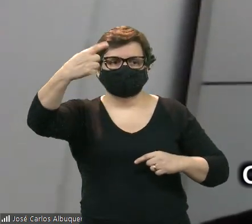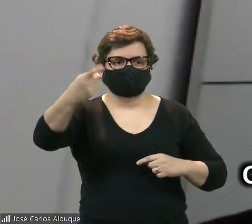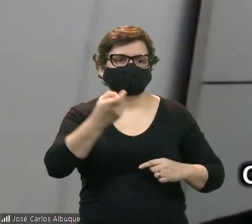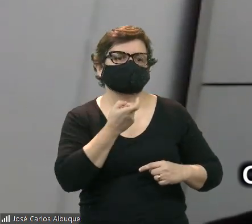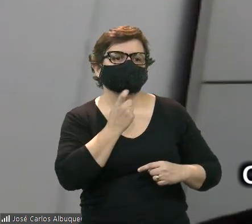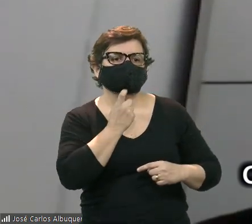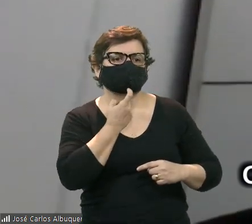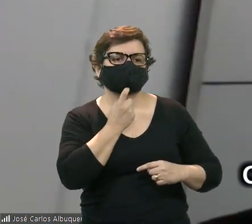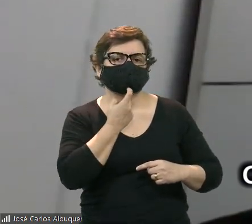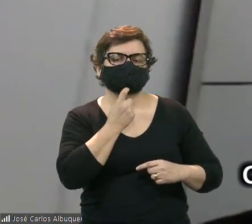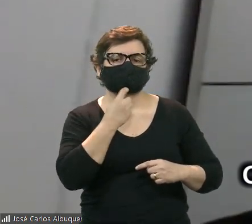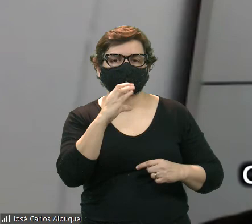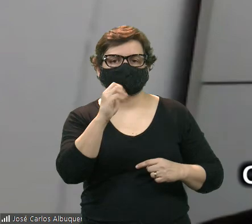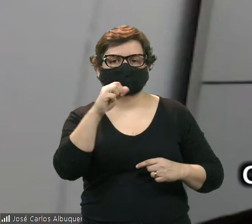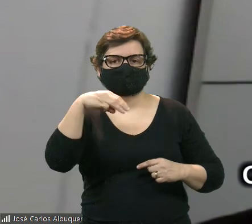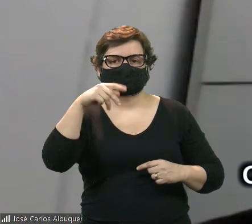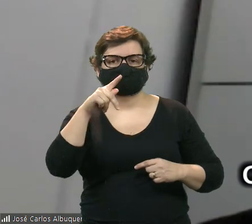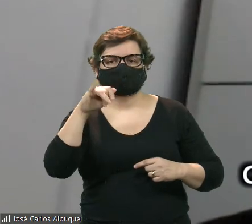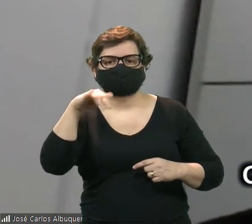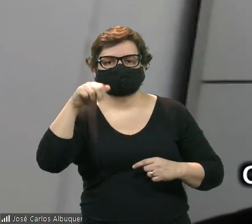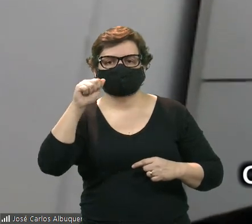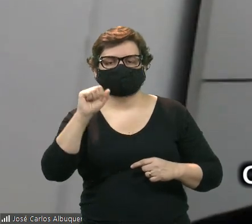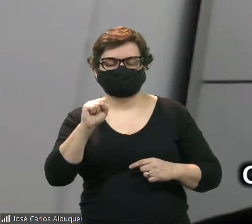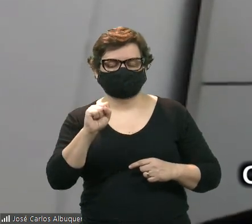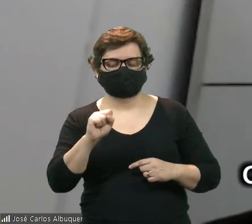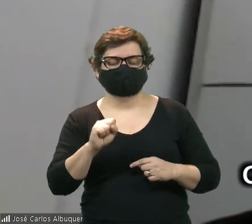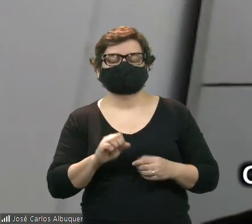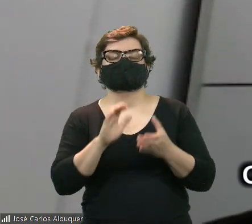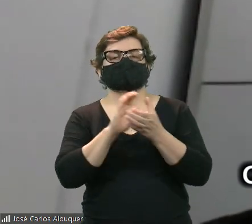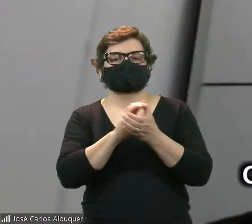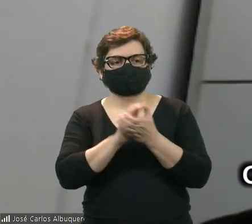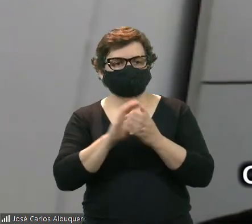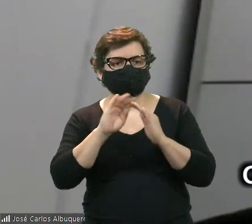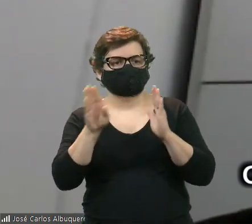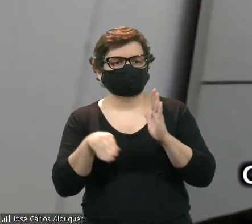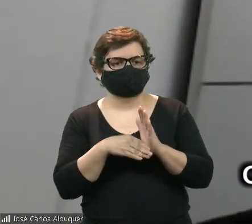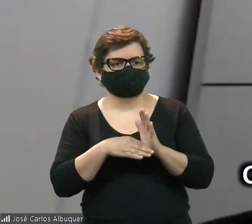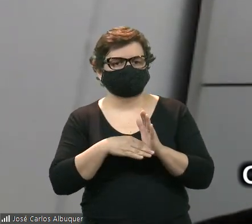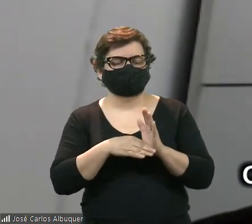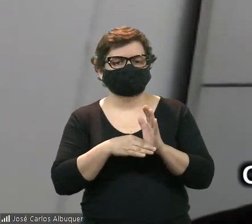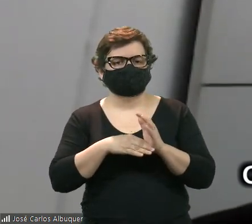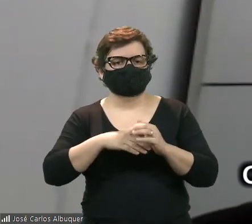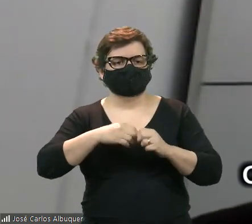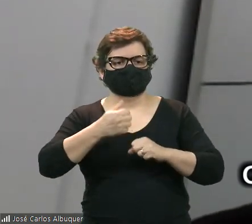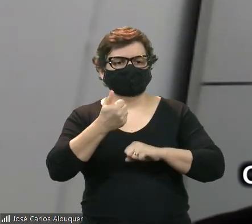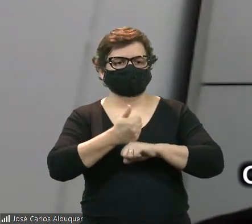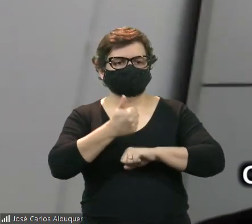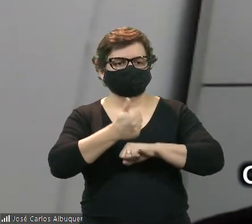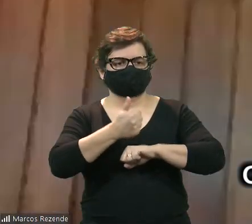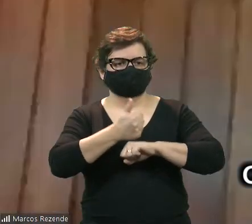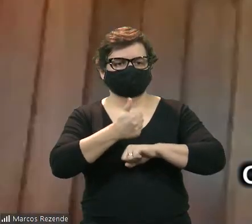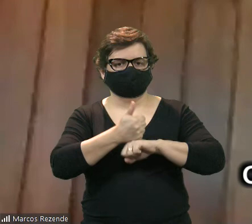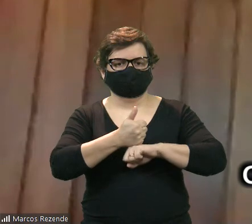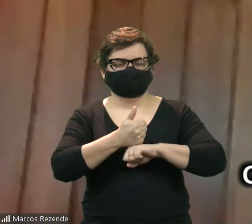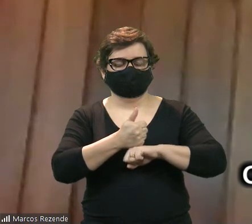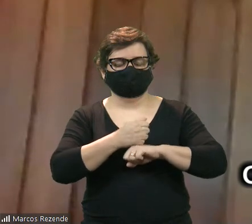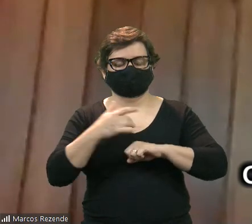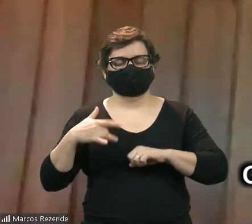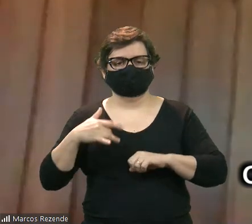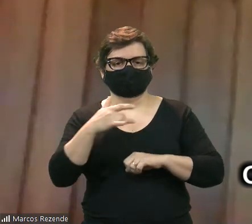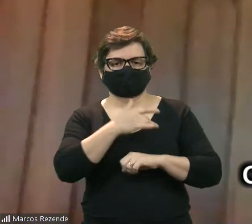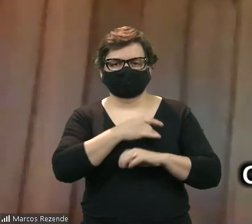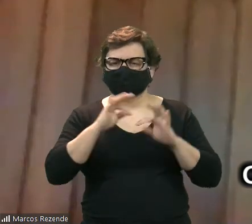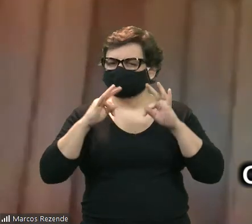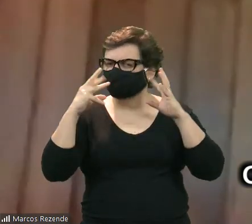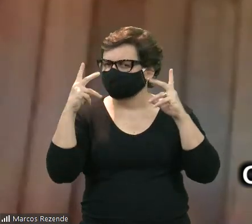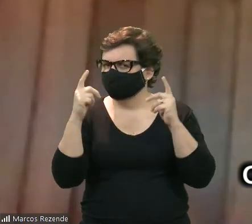da saúde, os nossos funcionários da saúde, desde o auxiliar, o técnico, a enfermeira,